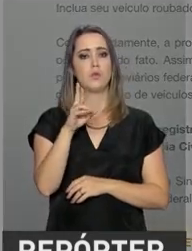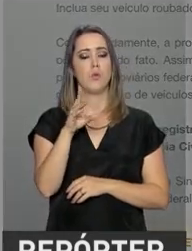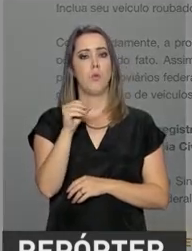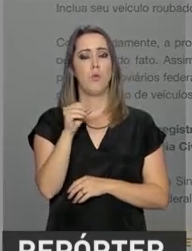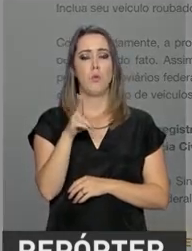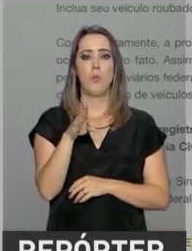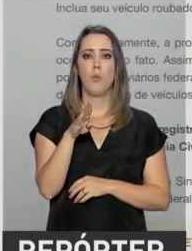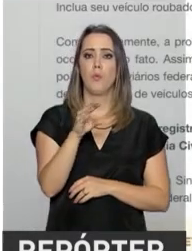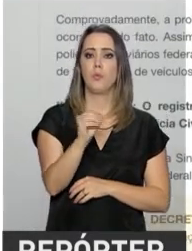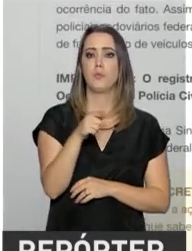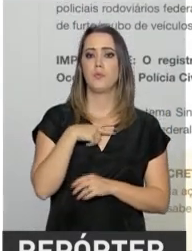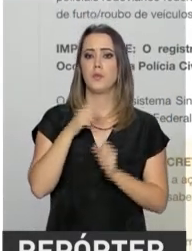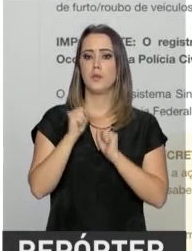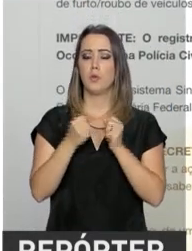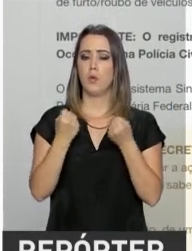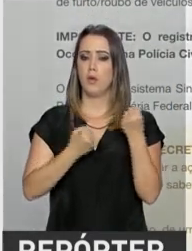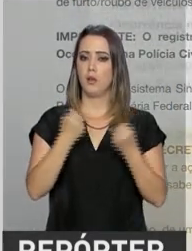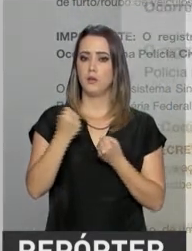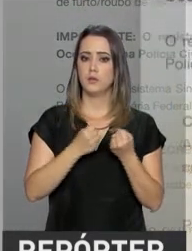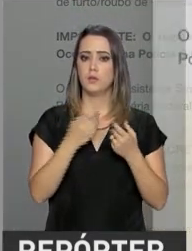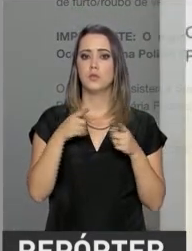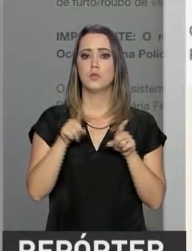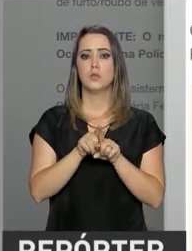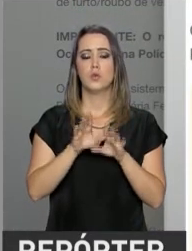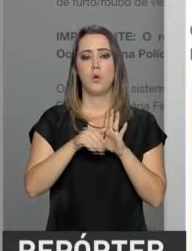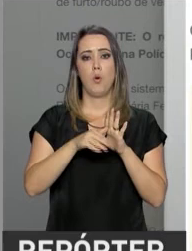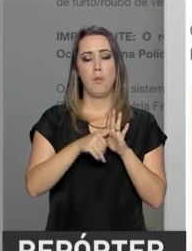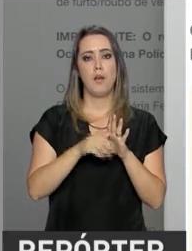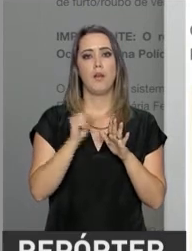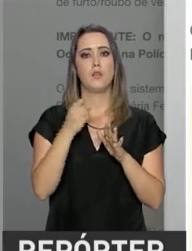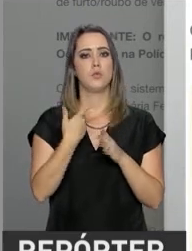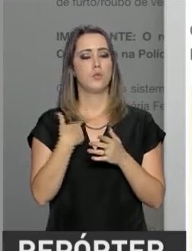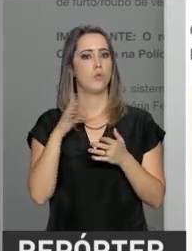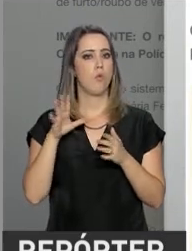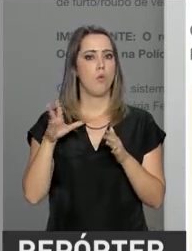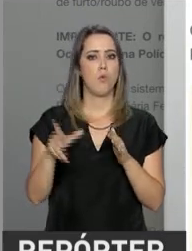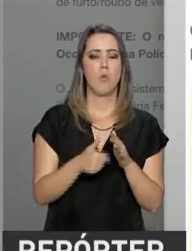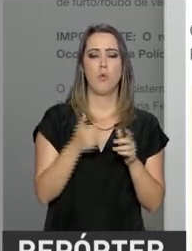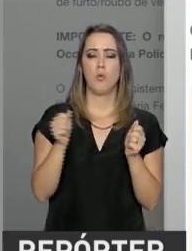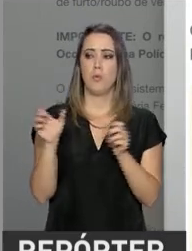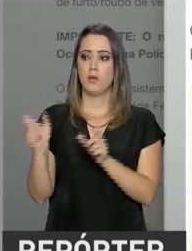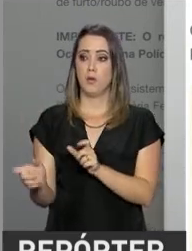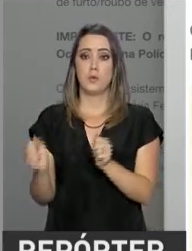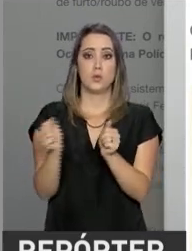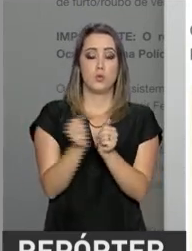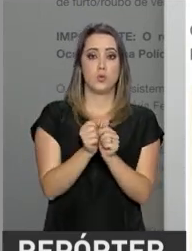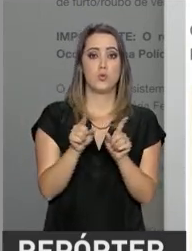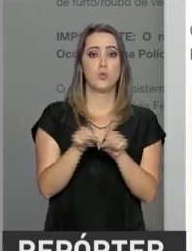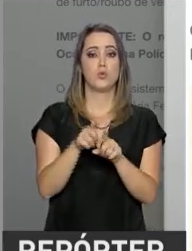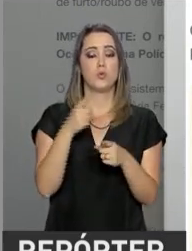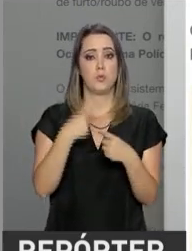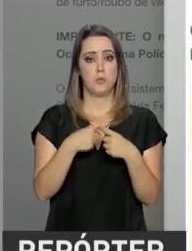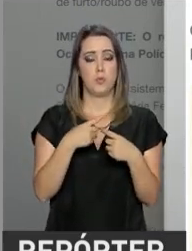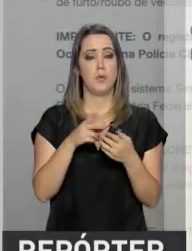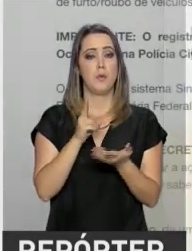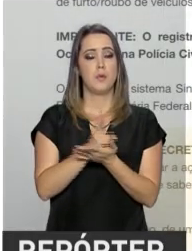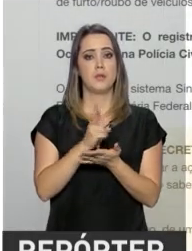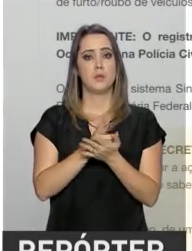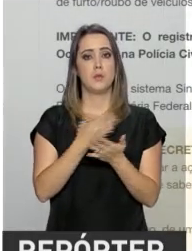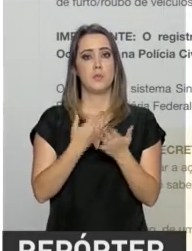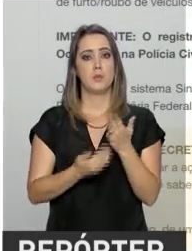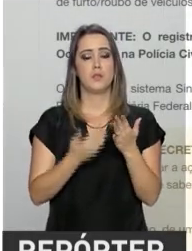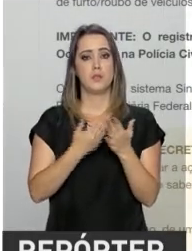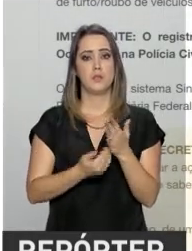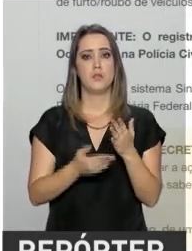sistema permite que o veículo roubado furtado em seqüestro ou clonado inclusive com a perda de sinal de